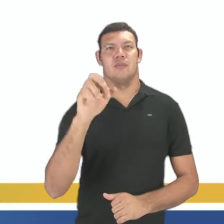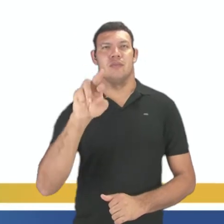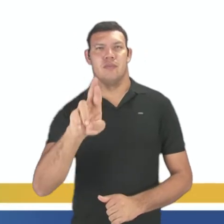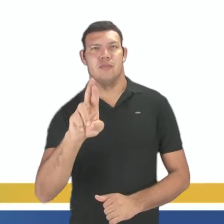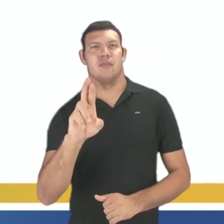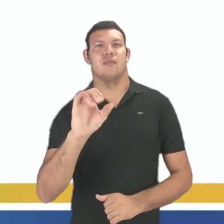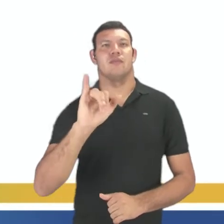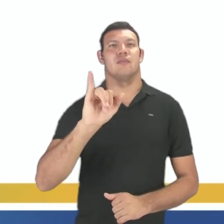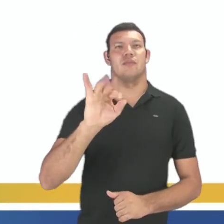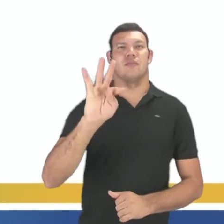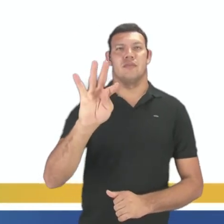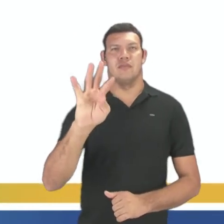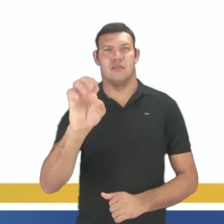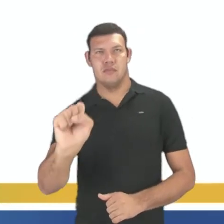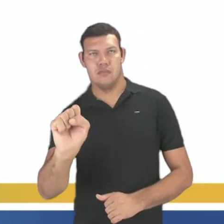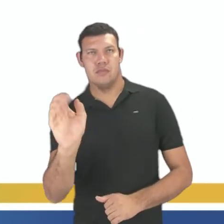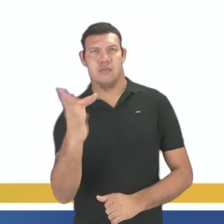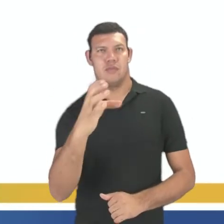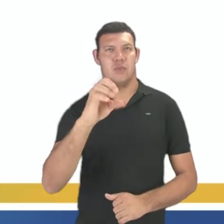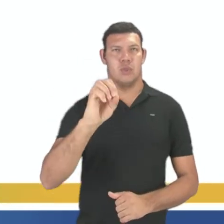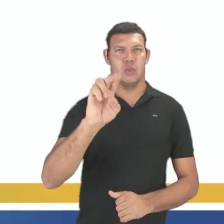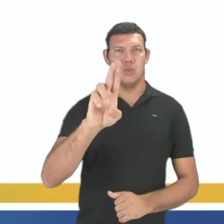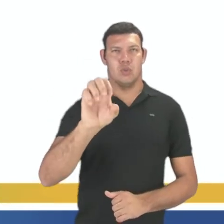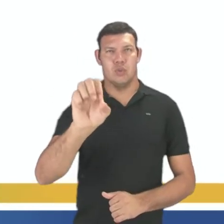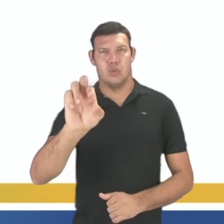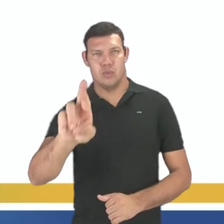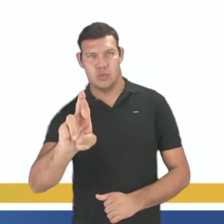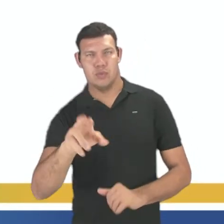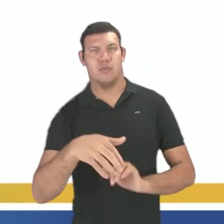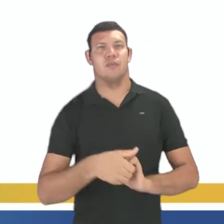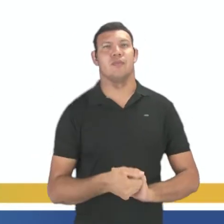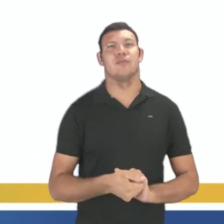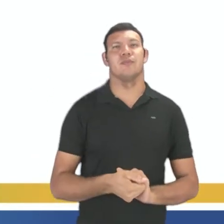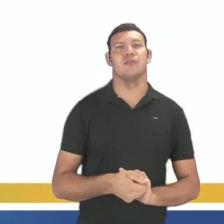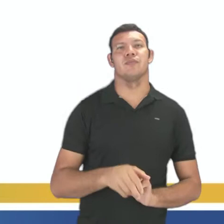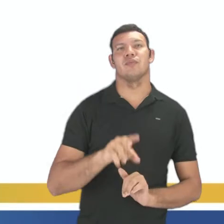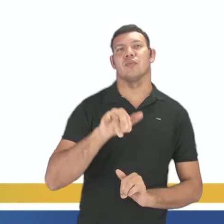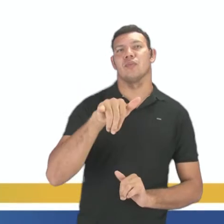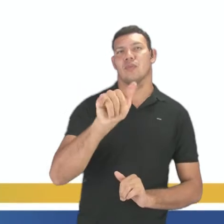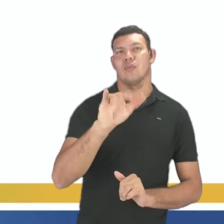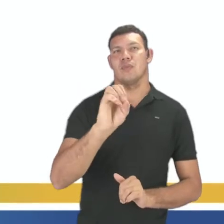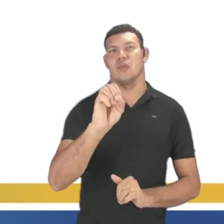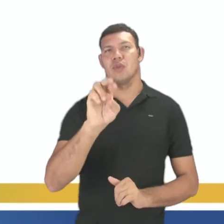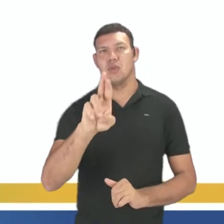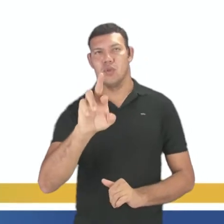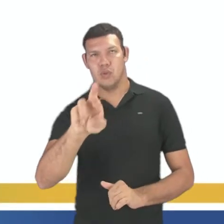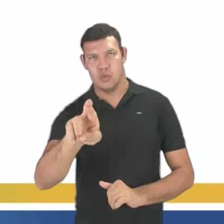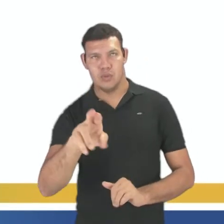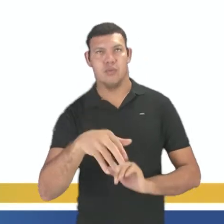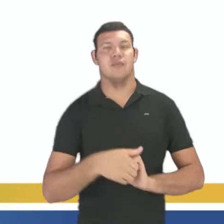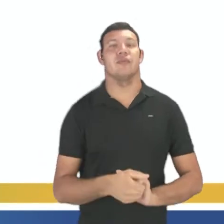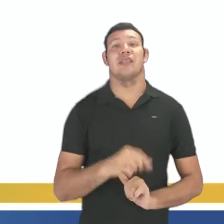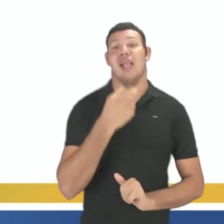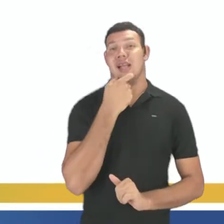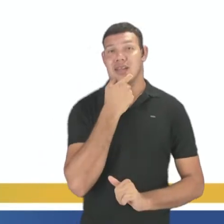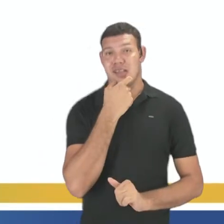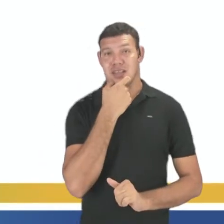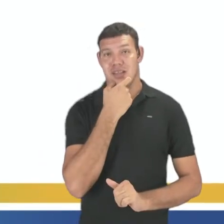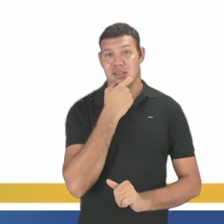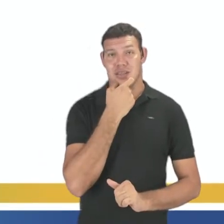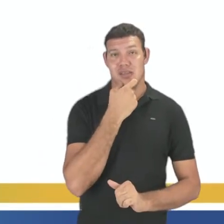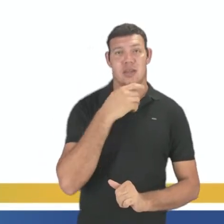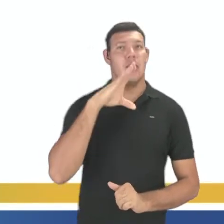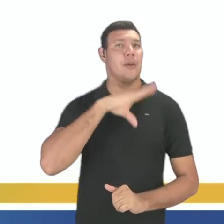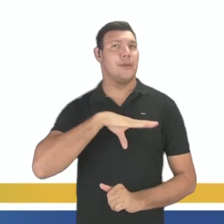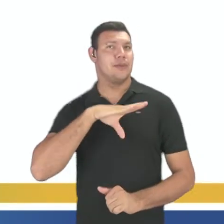tem um monte de traduções. Então, mine, meu, minha, meus e minhas. Em inglês, mine.